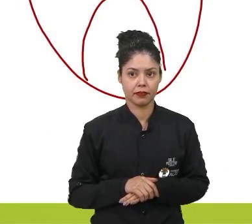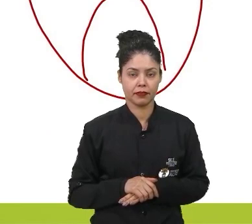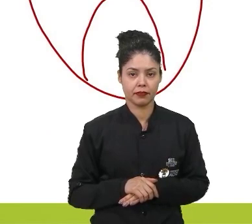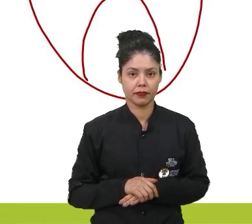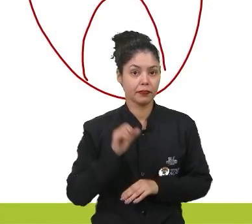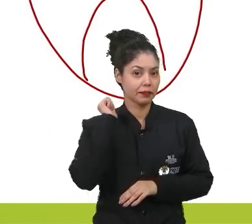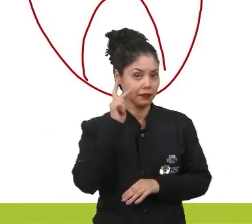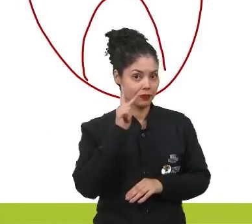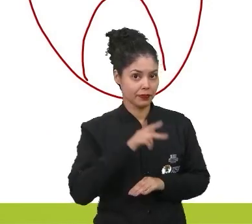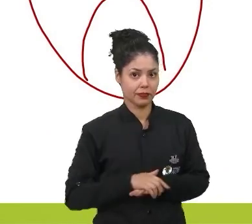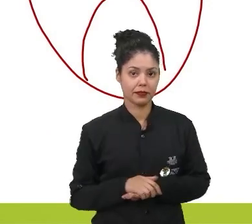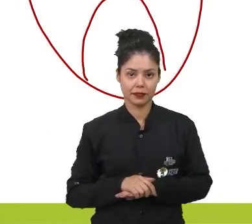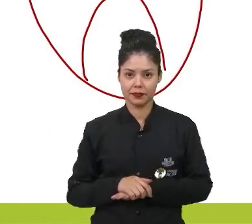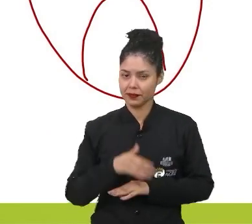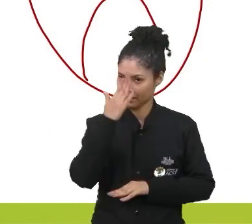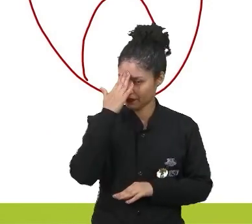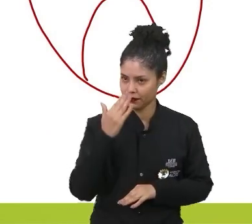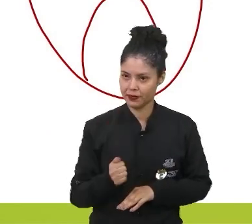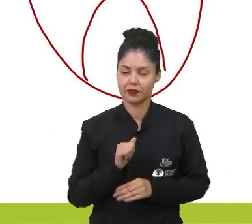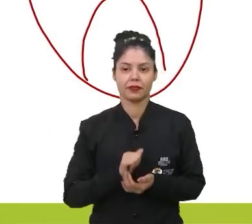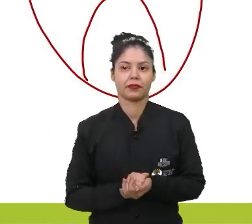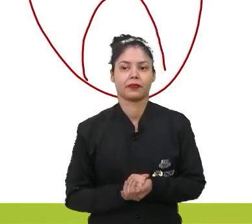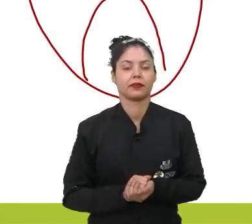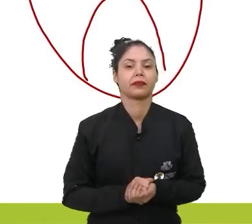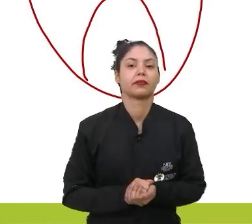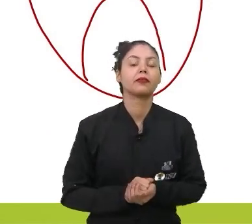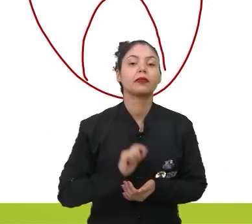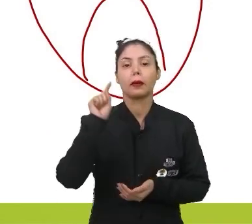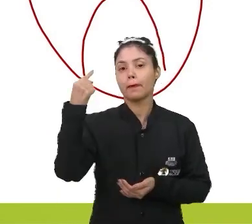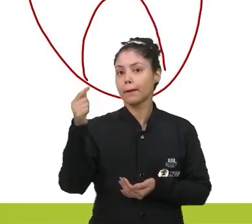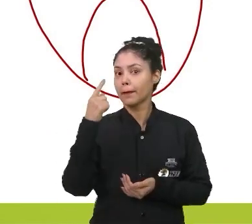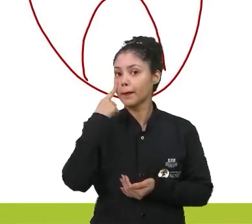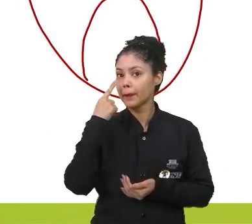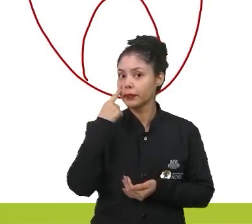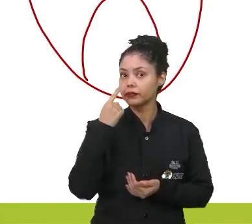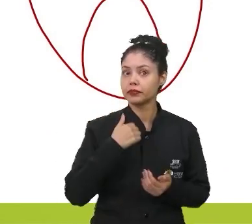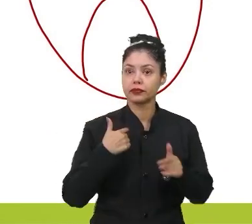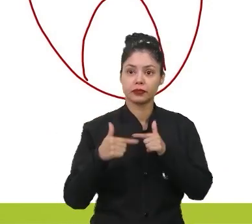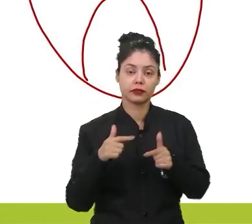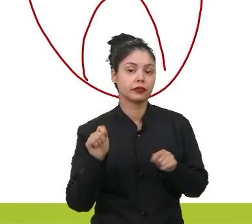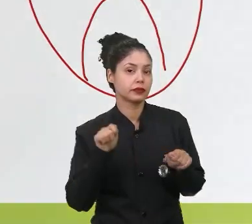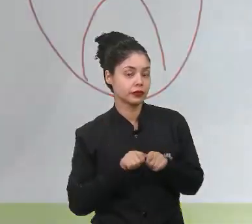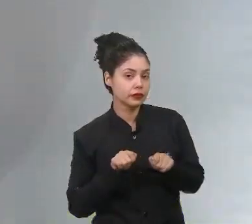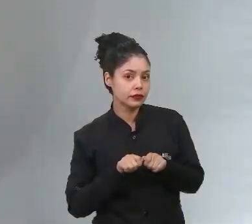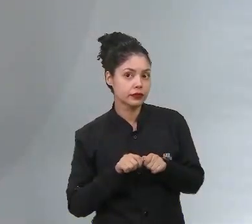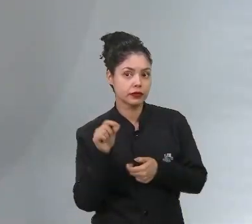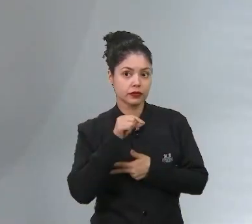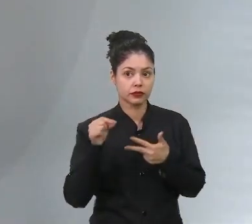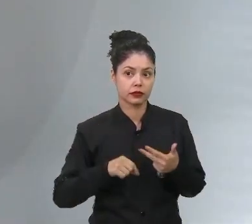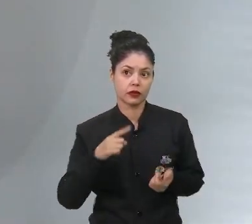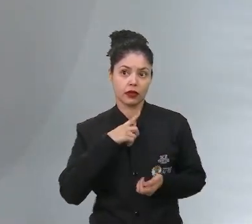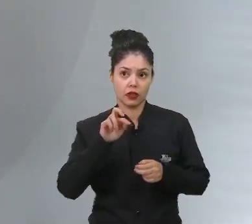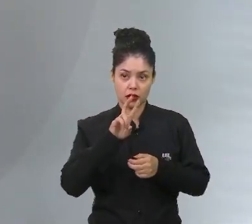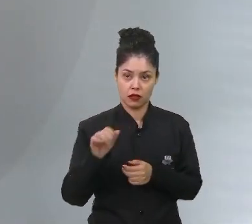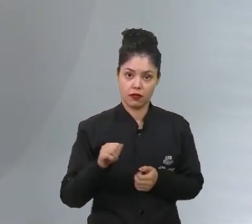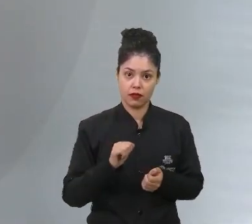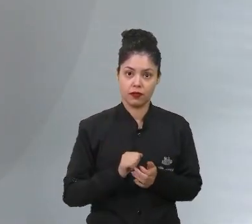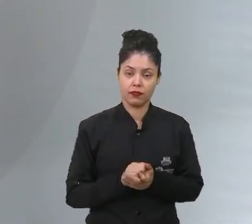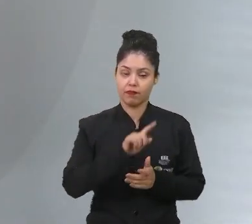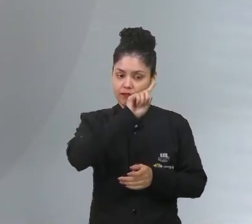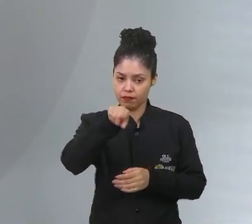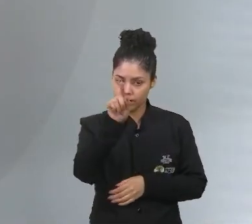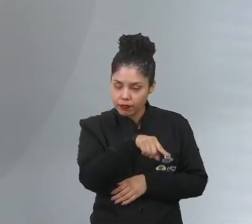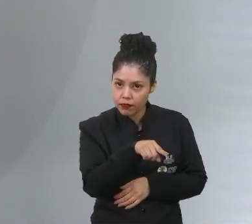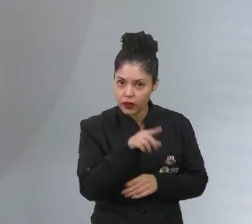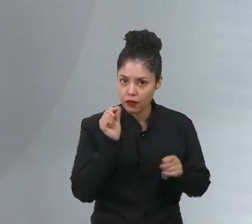Ok, pessoal? Então já sei que a minha função é decrescente. Eu vou lá, ó. Quando você trabalha com o Enem, você precisa entender, o Enem ele vai em cima de gabarito, o